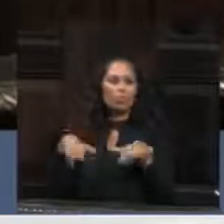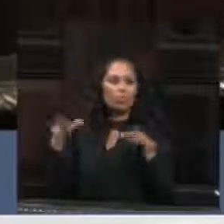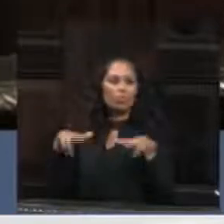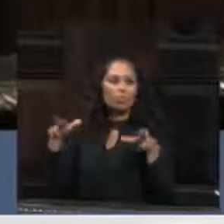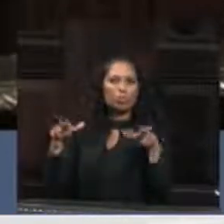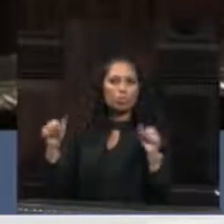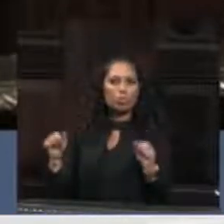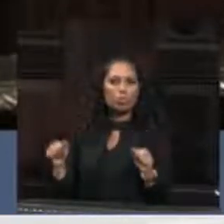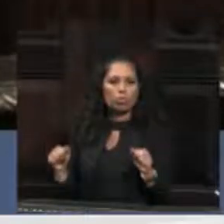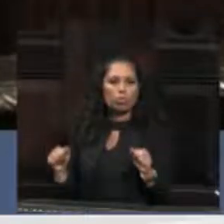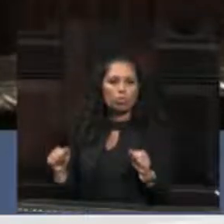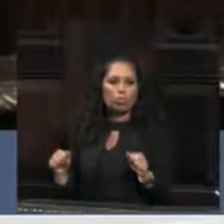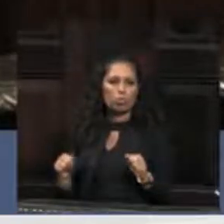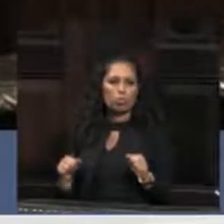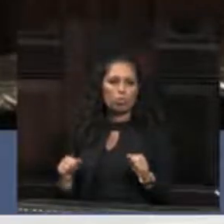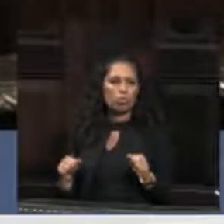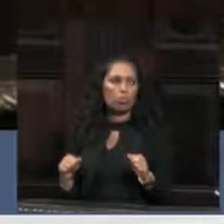nenhuma,